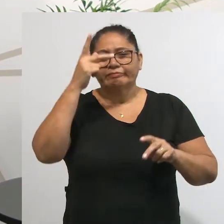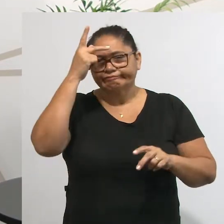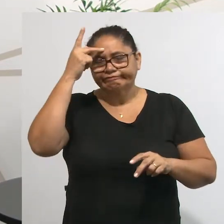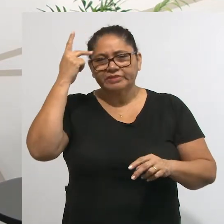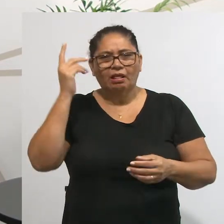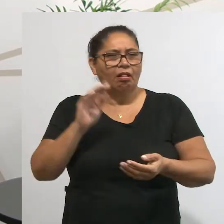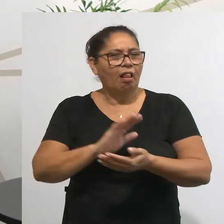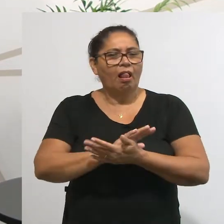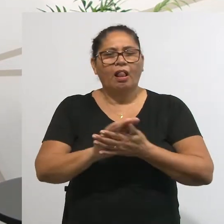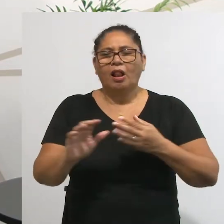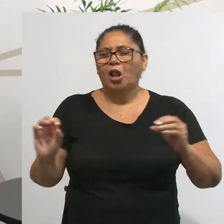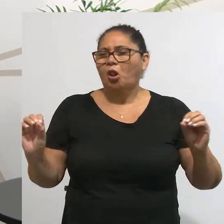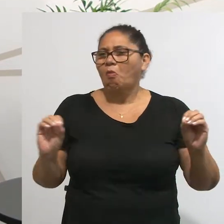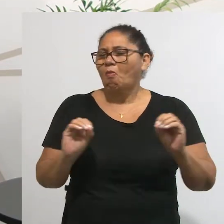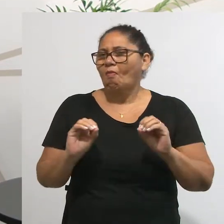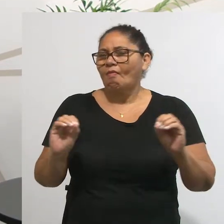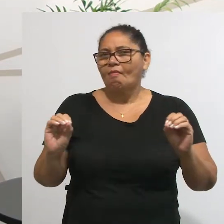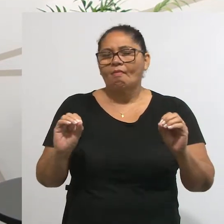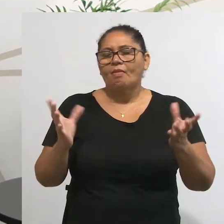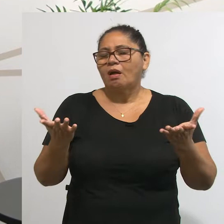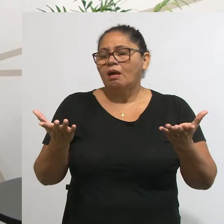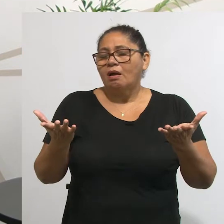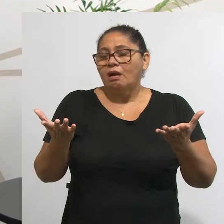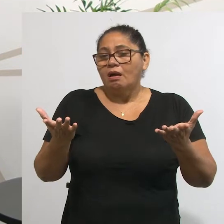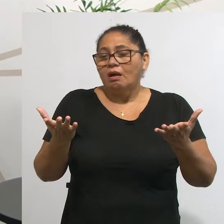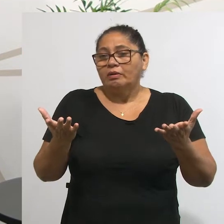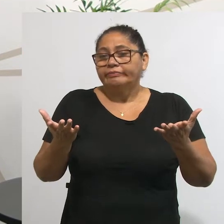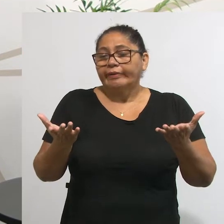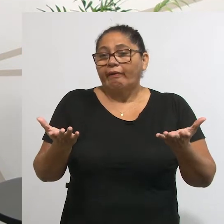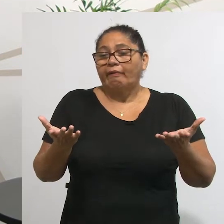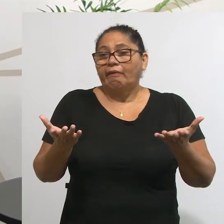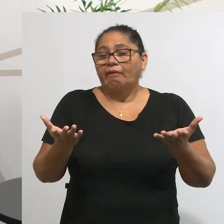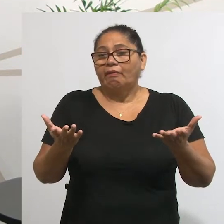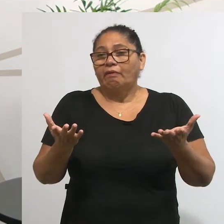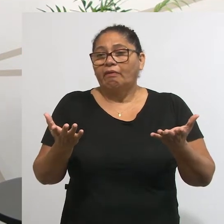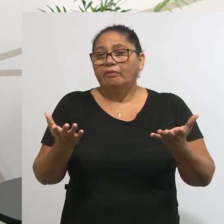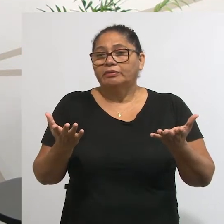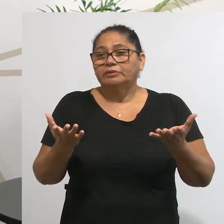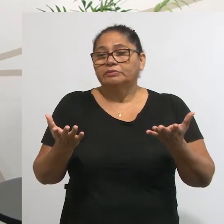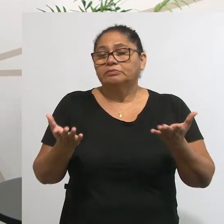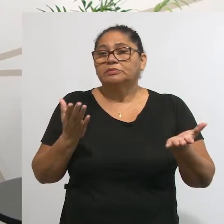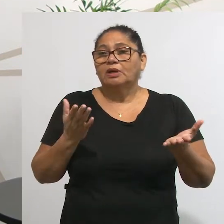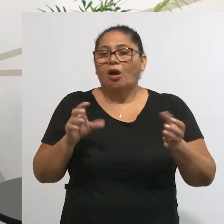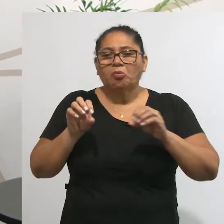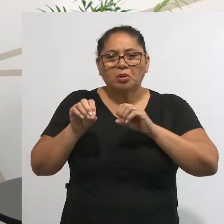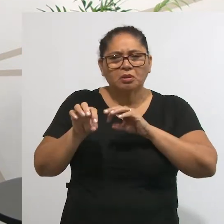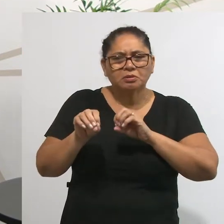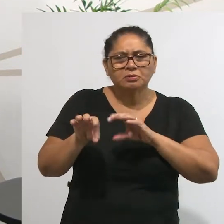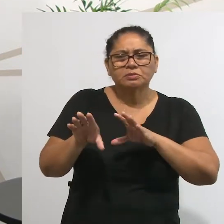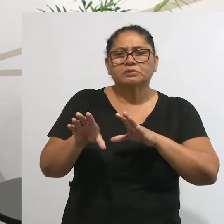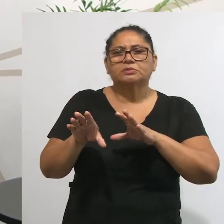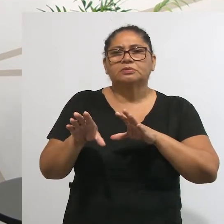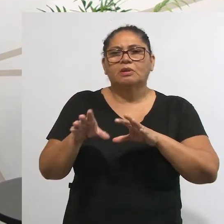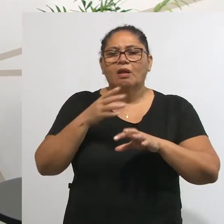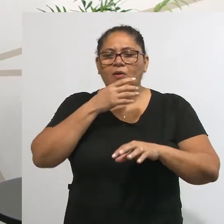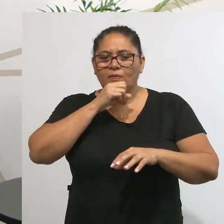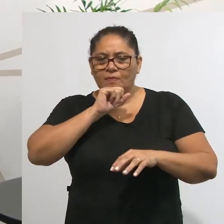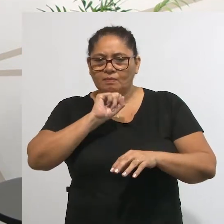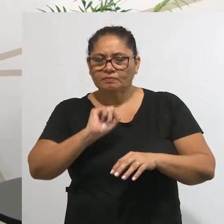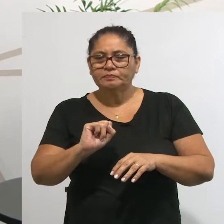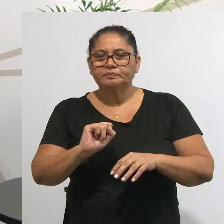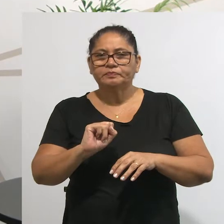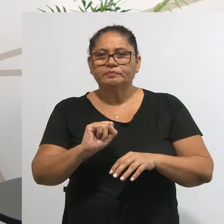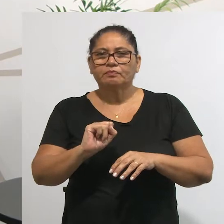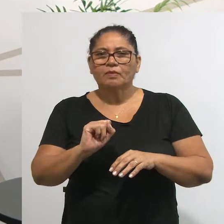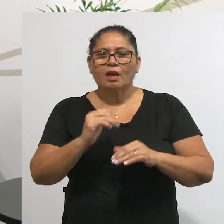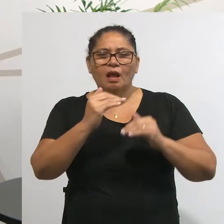tem nada. Então, vem bem nesse pressuposto da educação de Paulo Freire, que